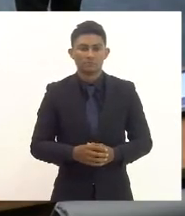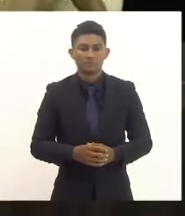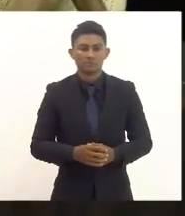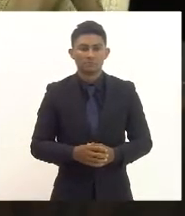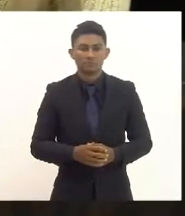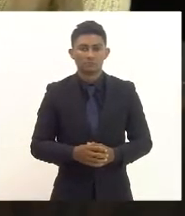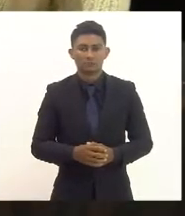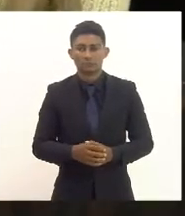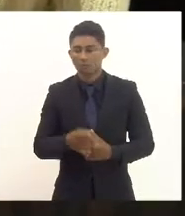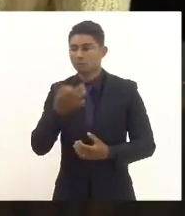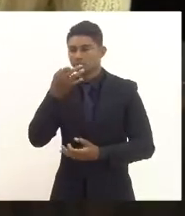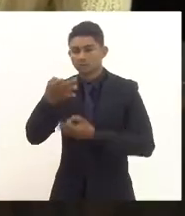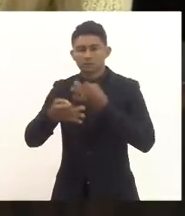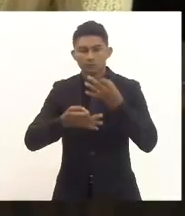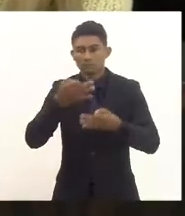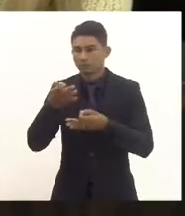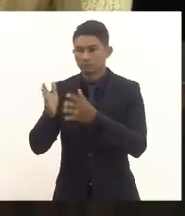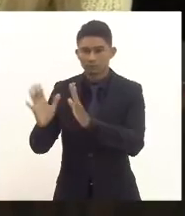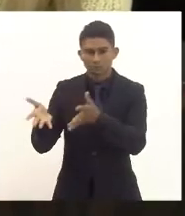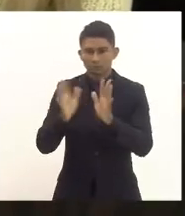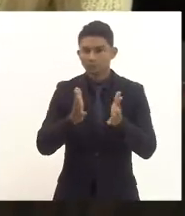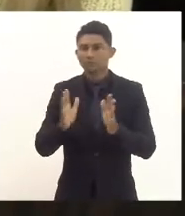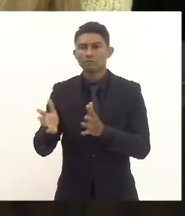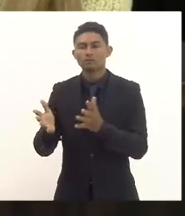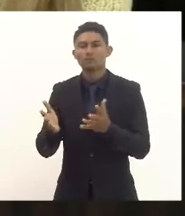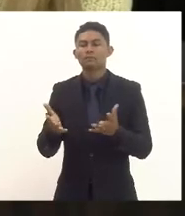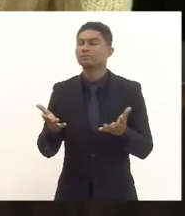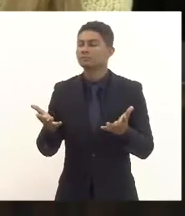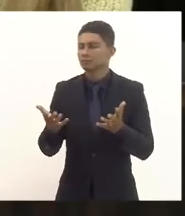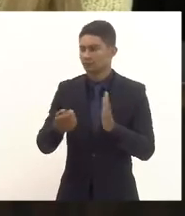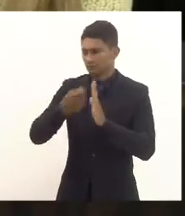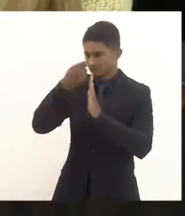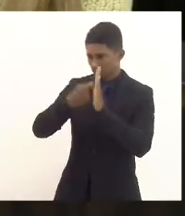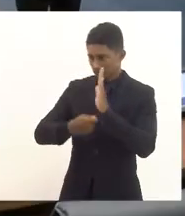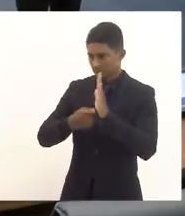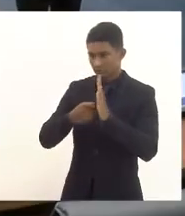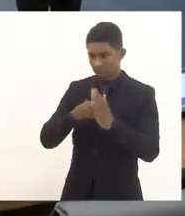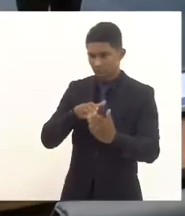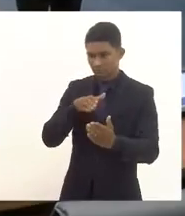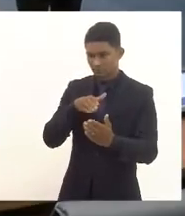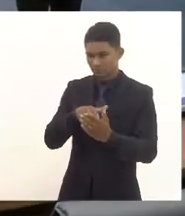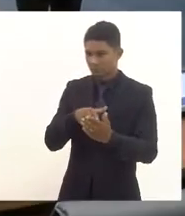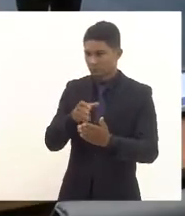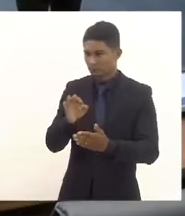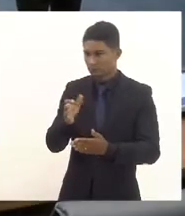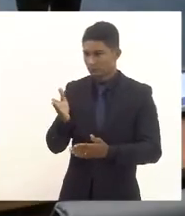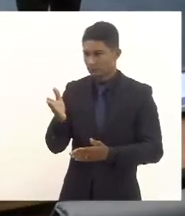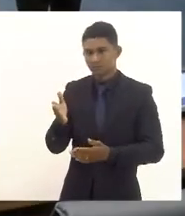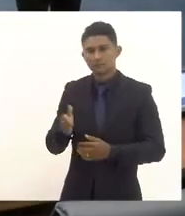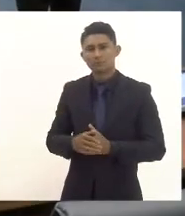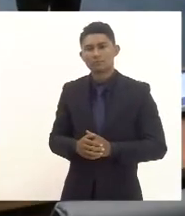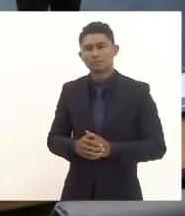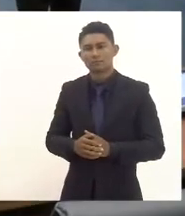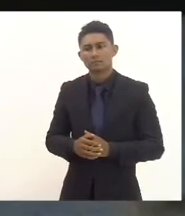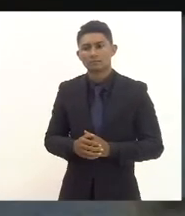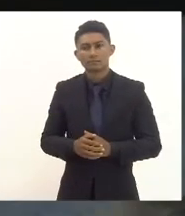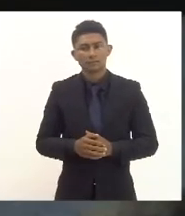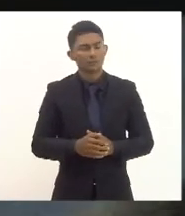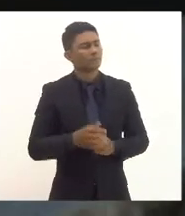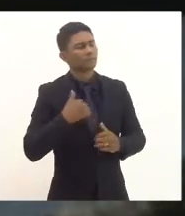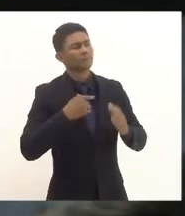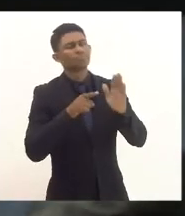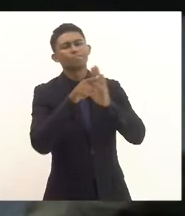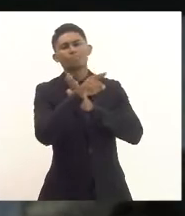e os pareceres emitidos Deputado Márcio prova forma final Presidente eu eu queria